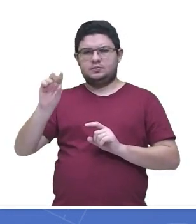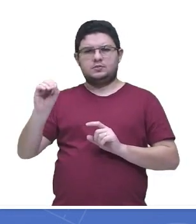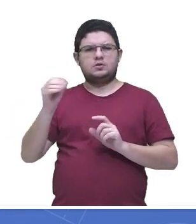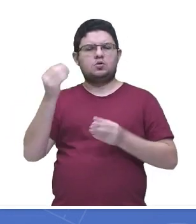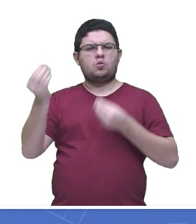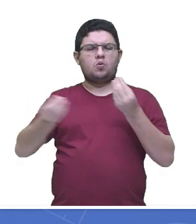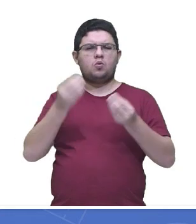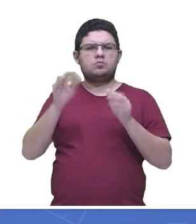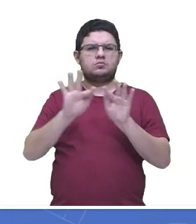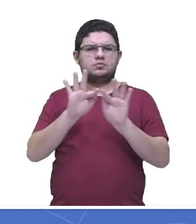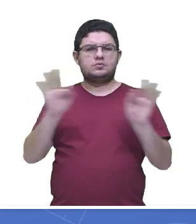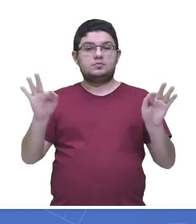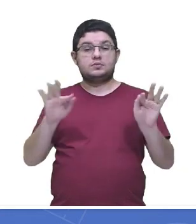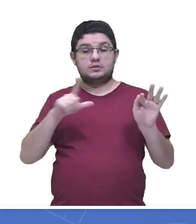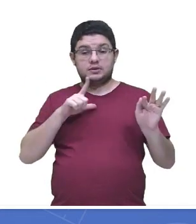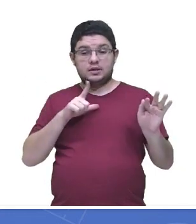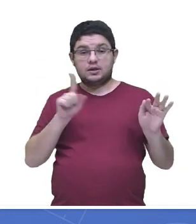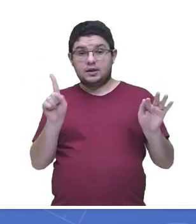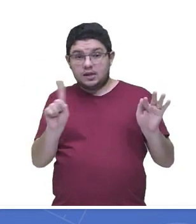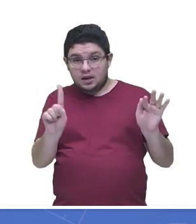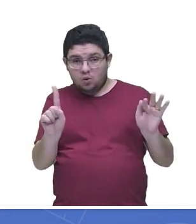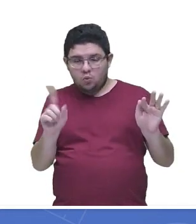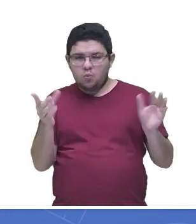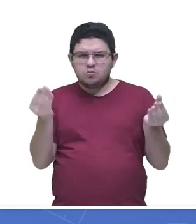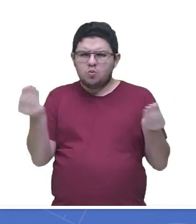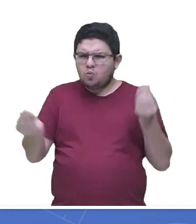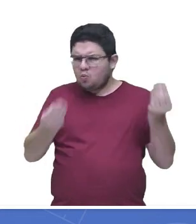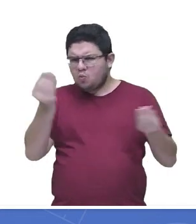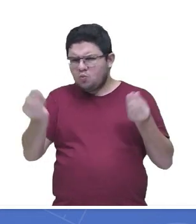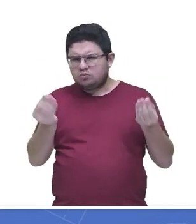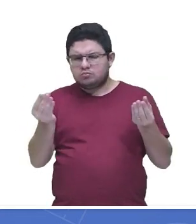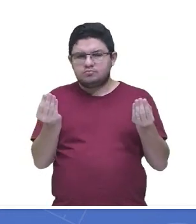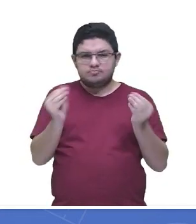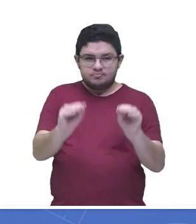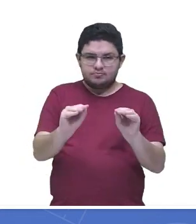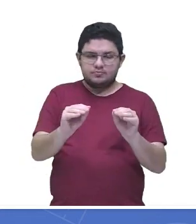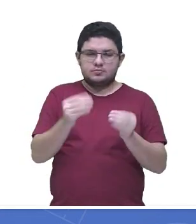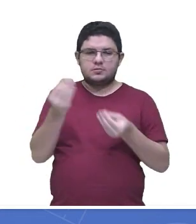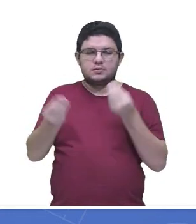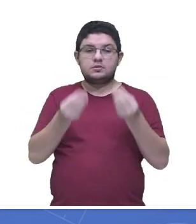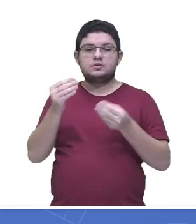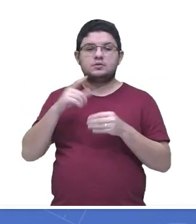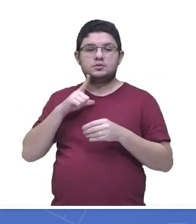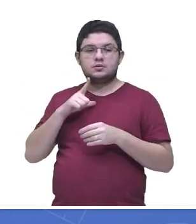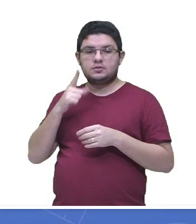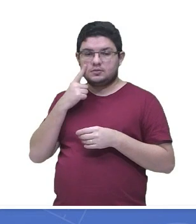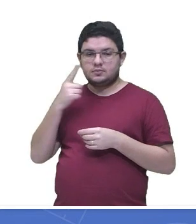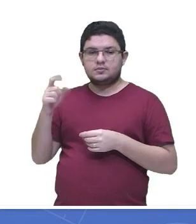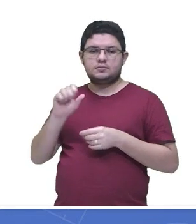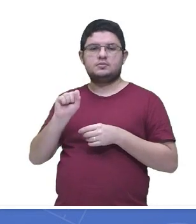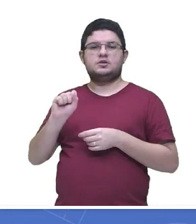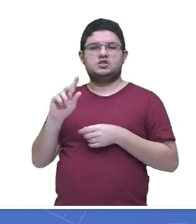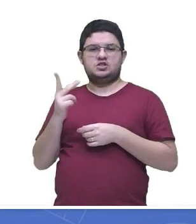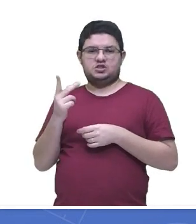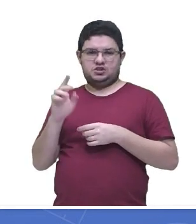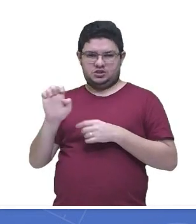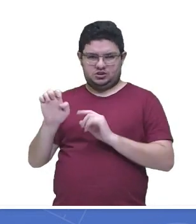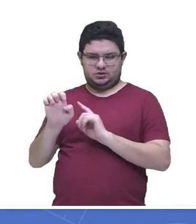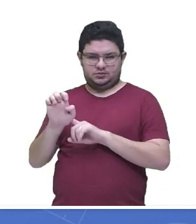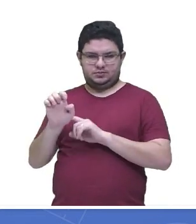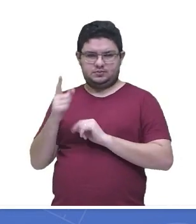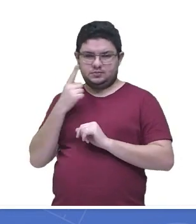não, certo? Observem que eu tenho aqui she é terceira pessoa. Mas eu quero dizer que ela não